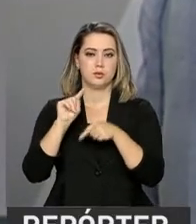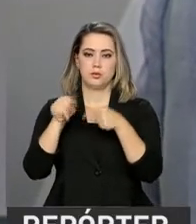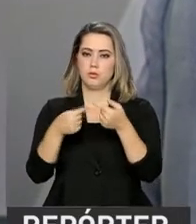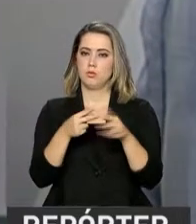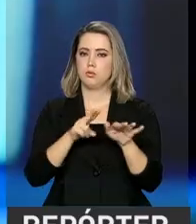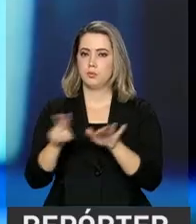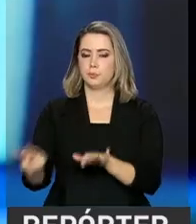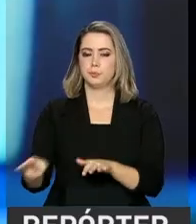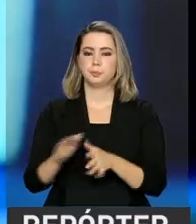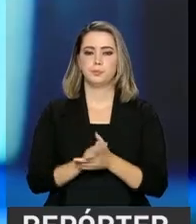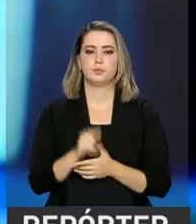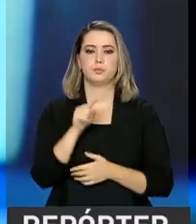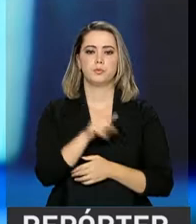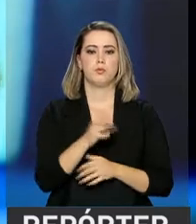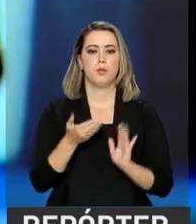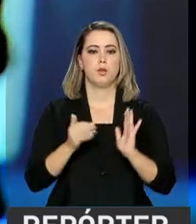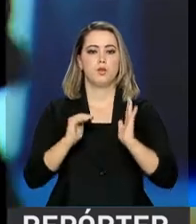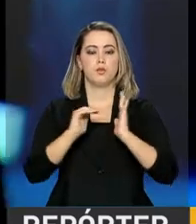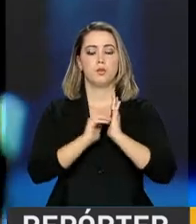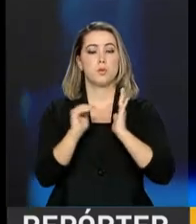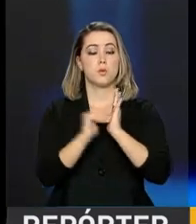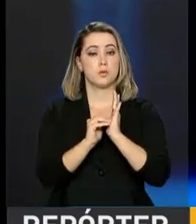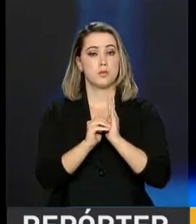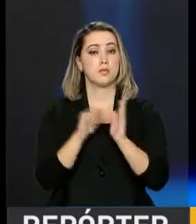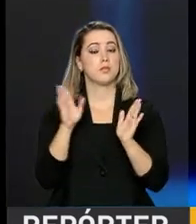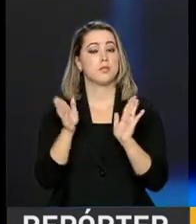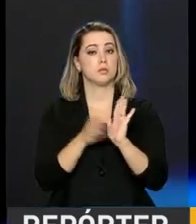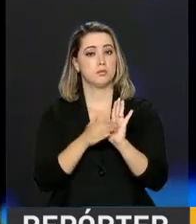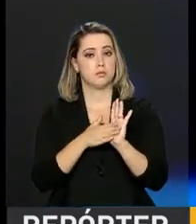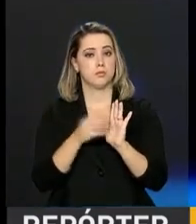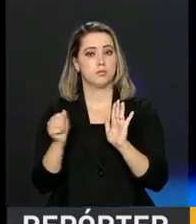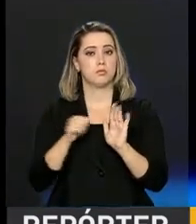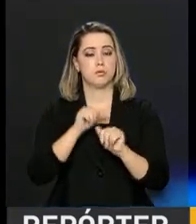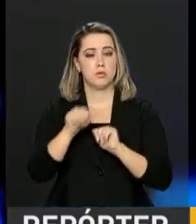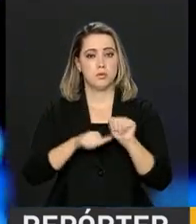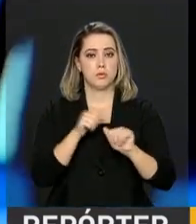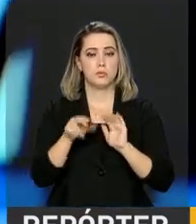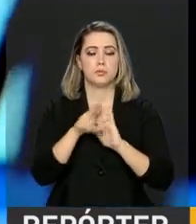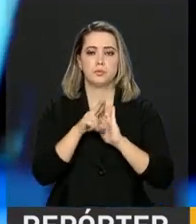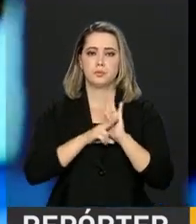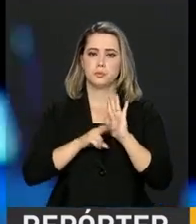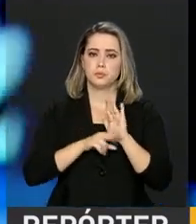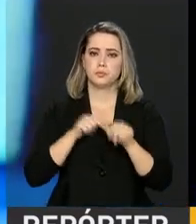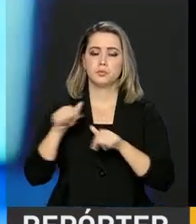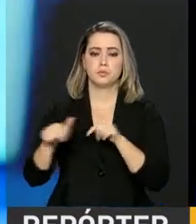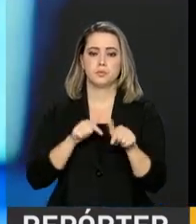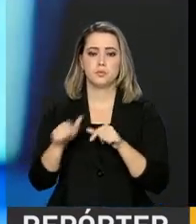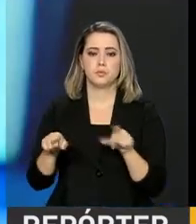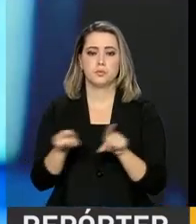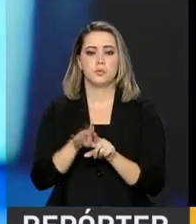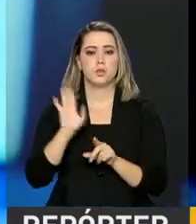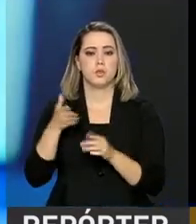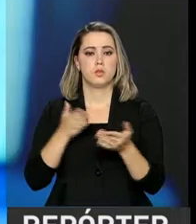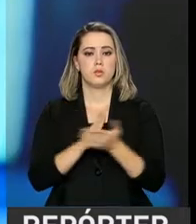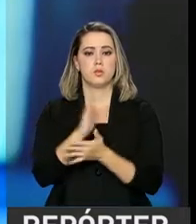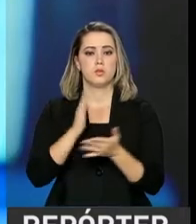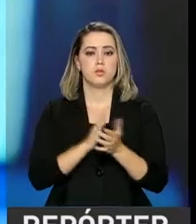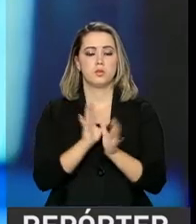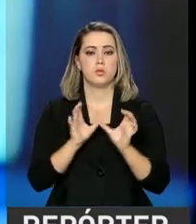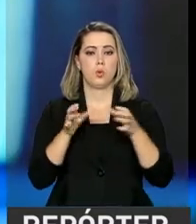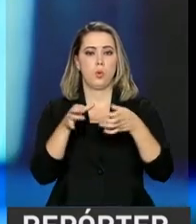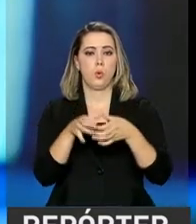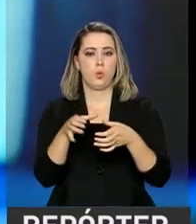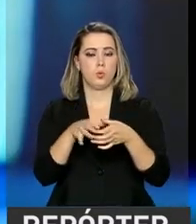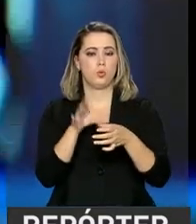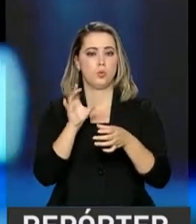semana no senado o projeto de lei que moderniza a legislação trabalhista brasileira já foi aprovado na comissão de assuntos